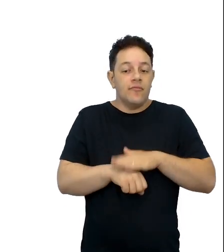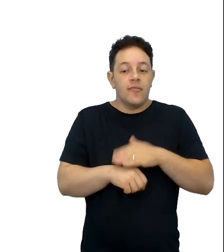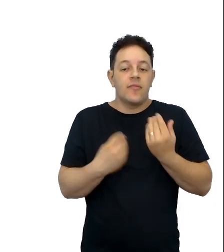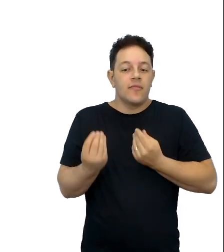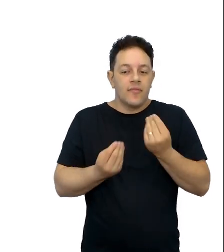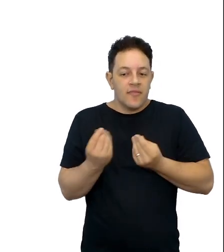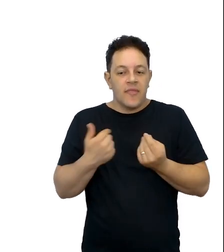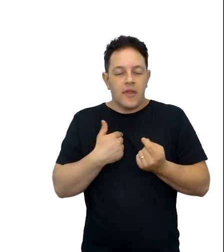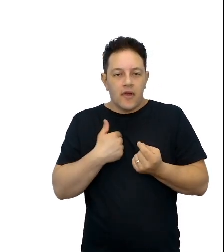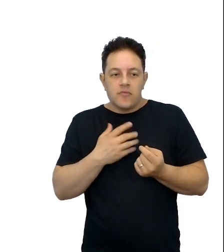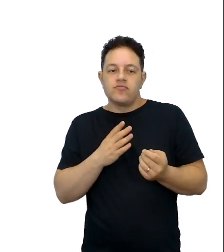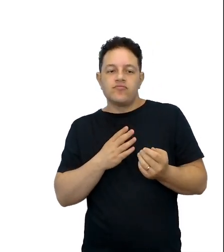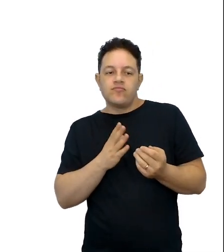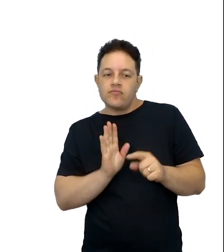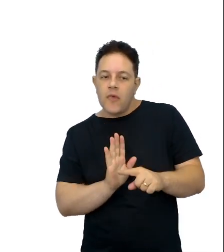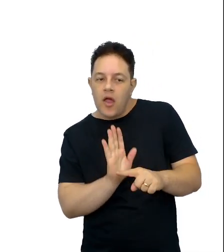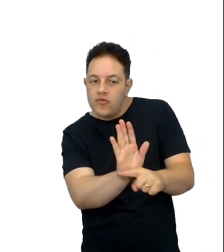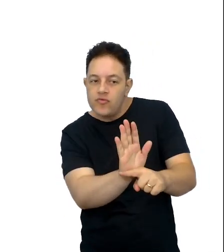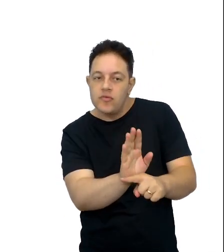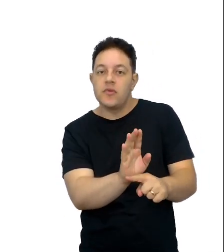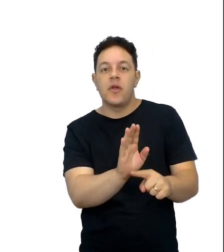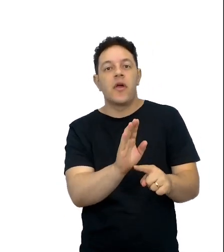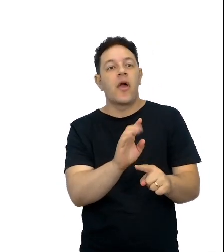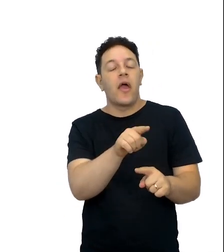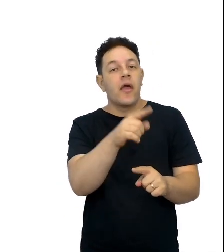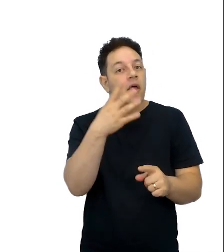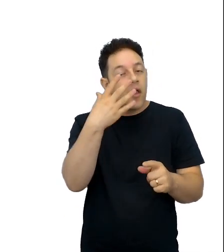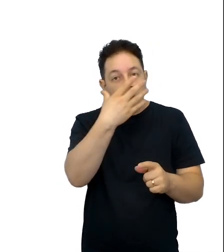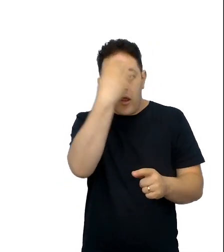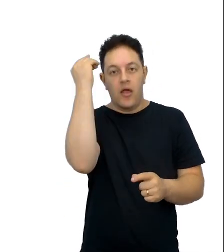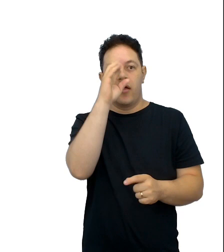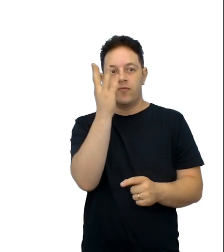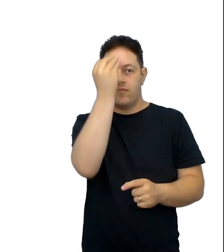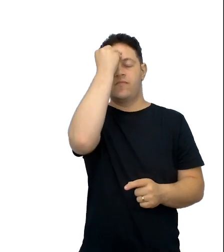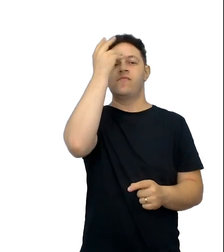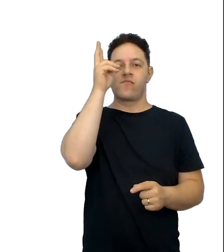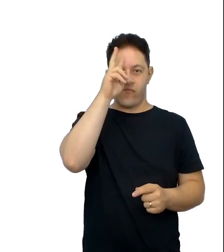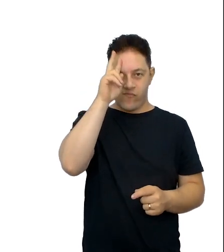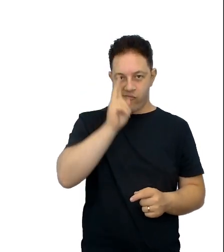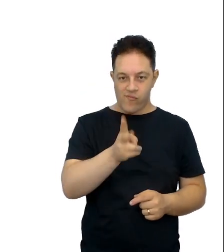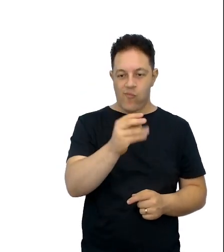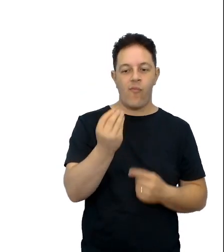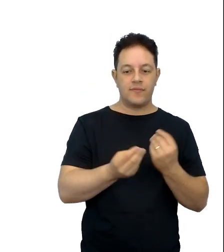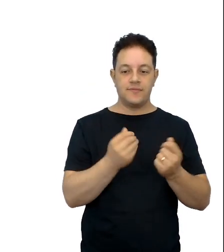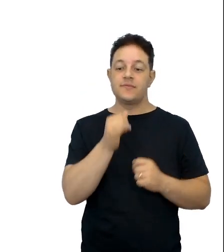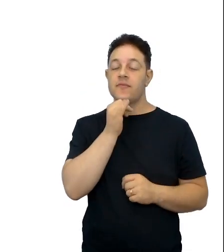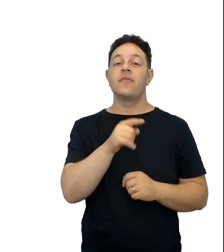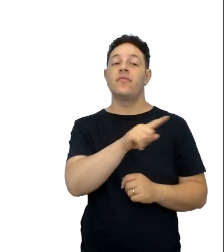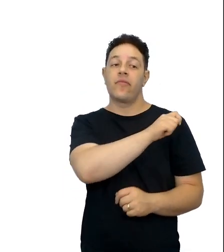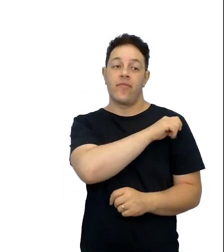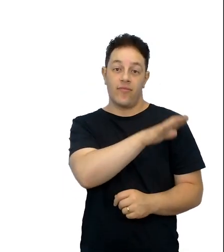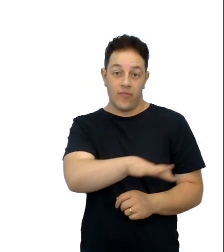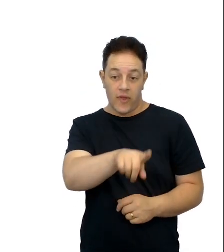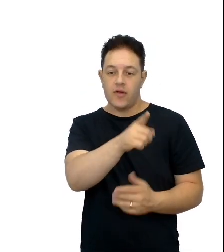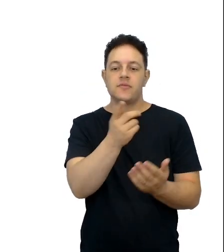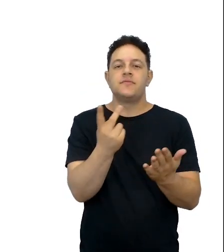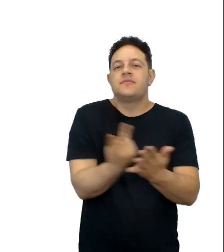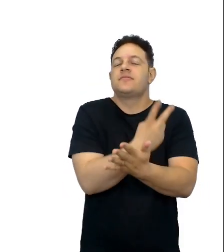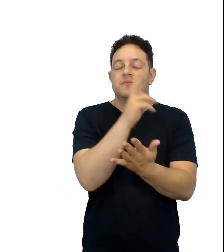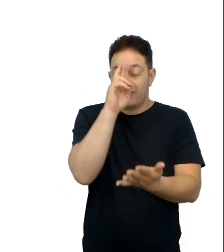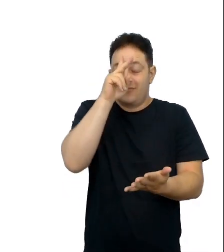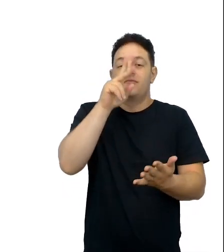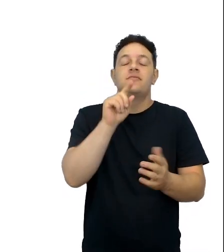fazer a intervenção para que eles não tenham mais aqueles erros. Então, os erros dos estudantes, eles são, como ela fala